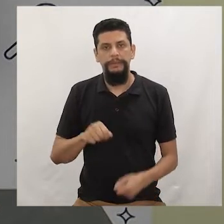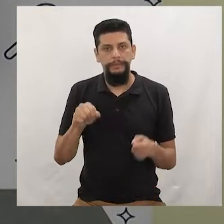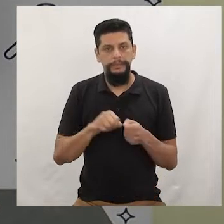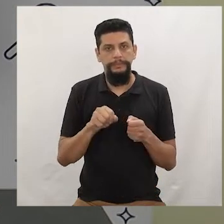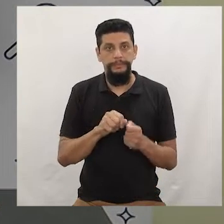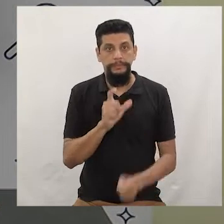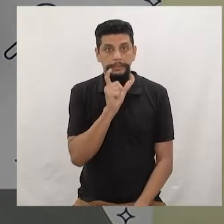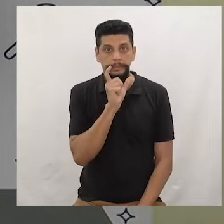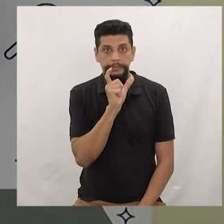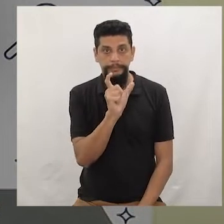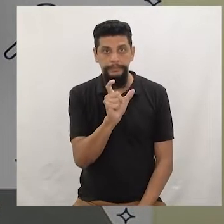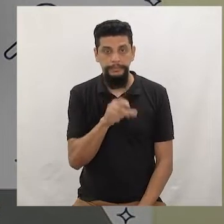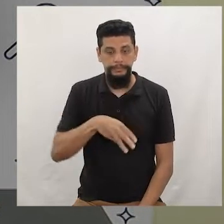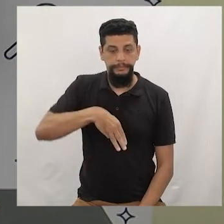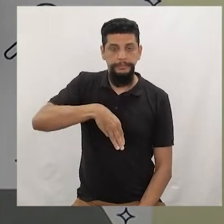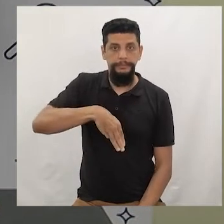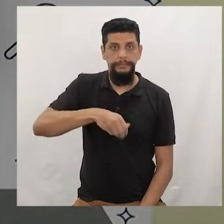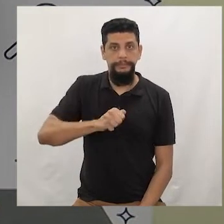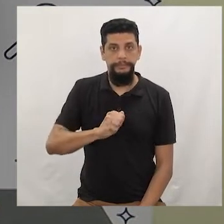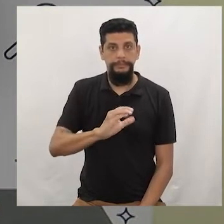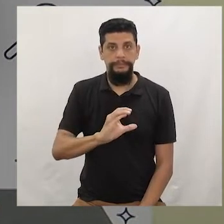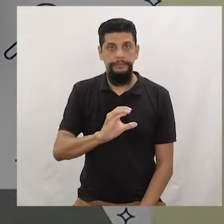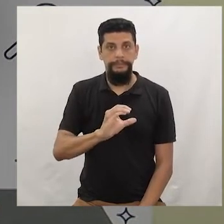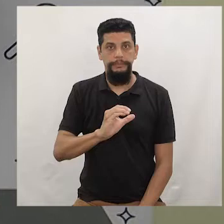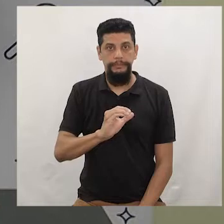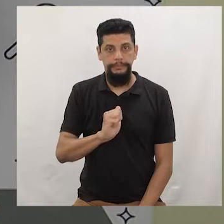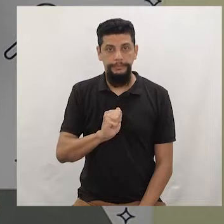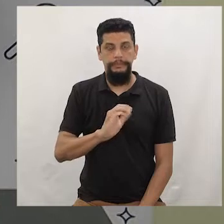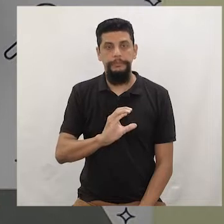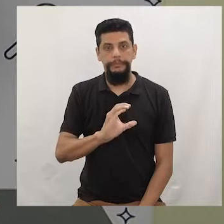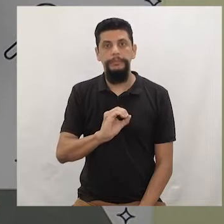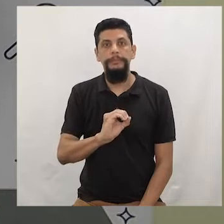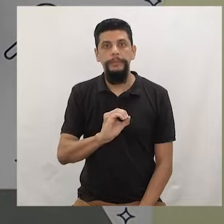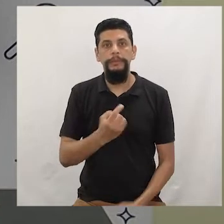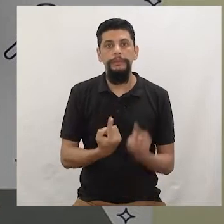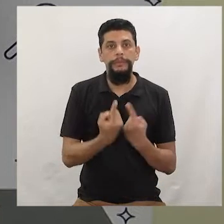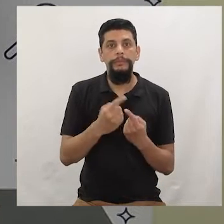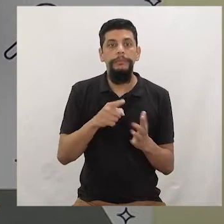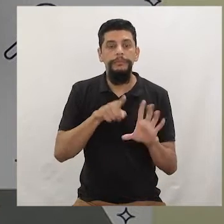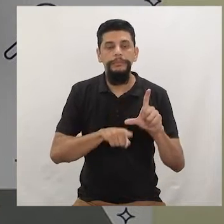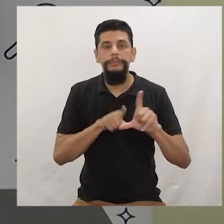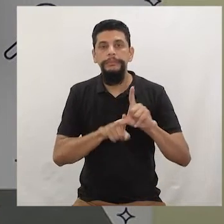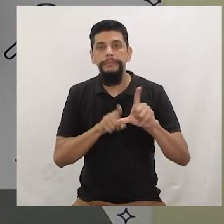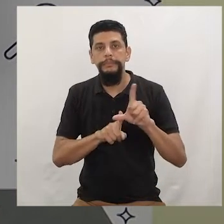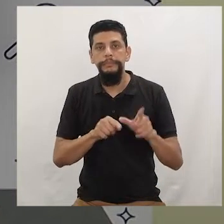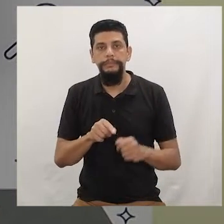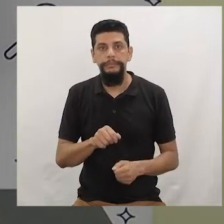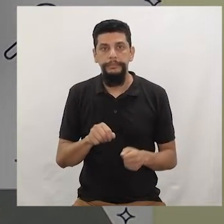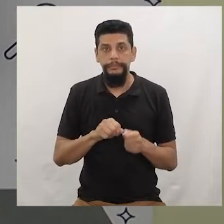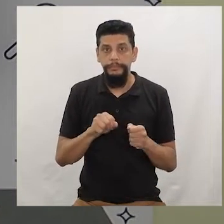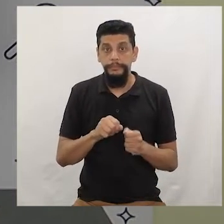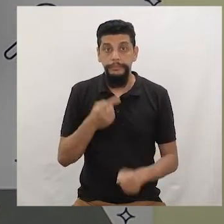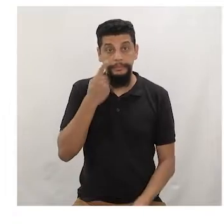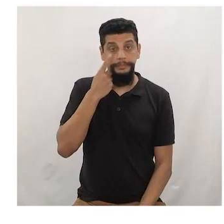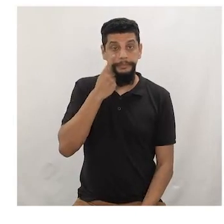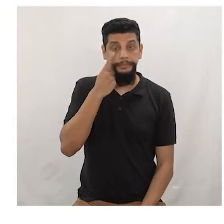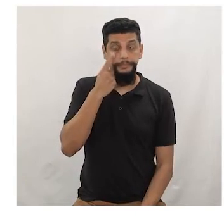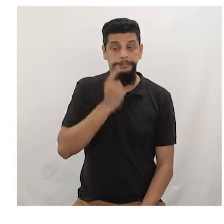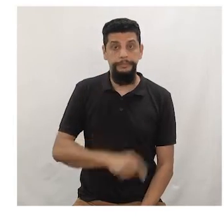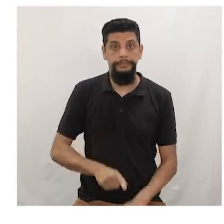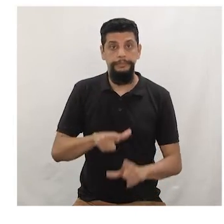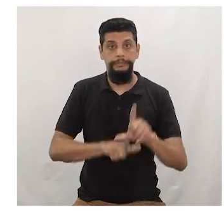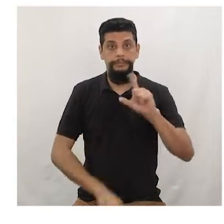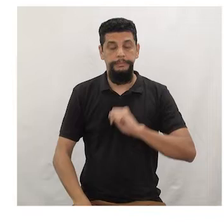Nós formamos a palavrinha macaco. Quais são as letras que formam a palavra macaco? Vamos ver?